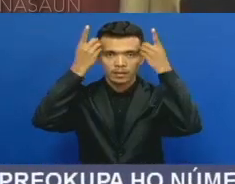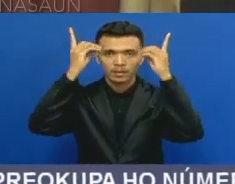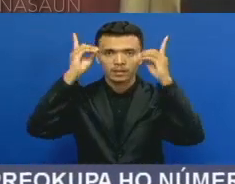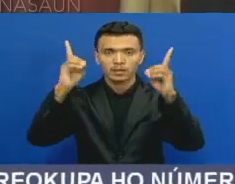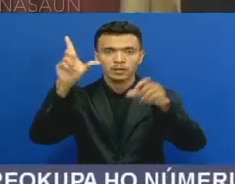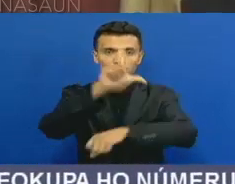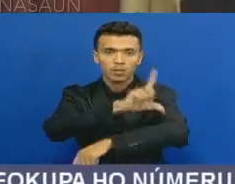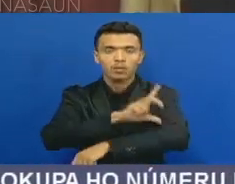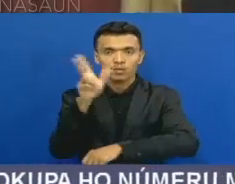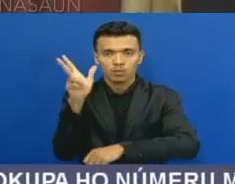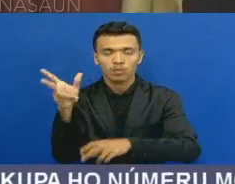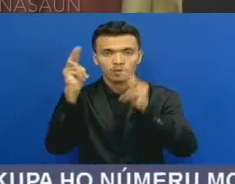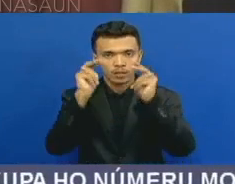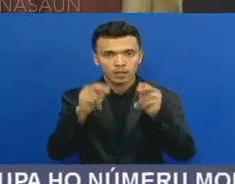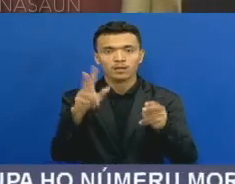e tolunulu